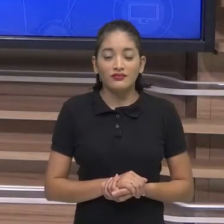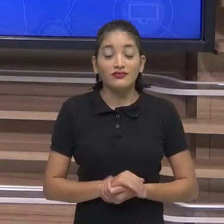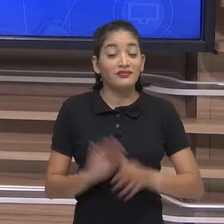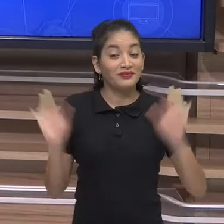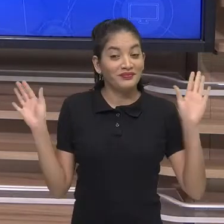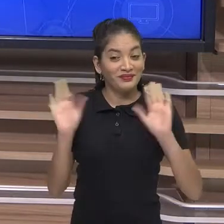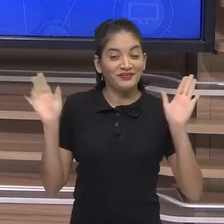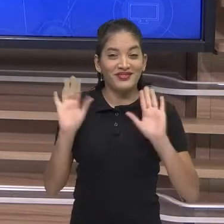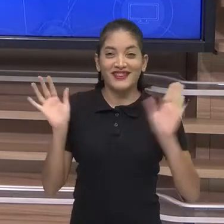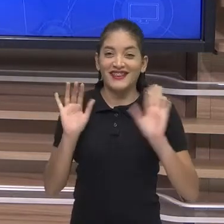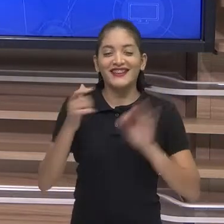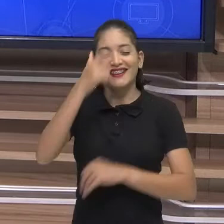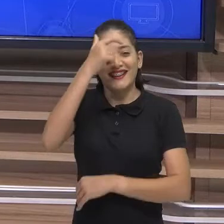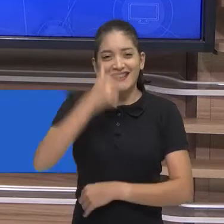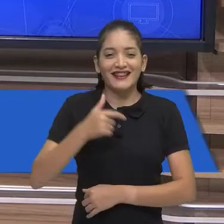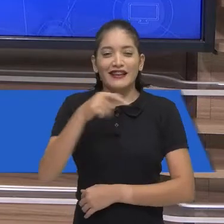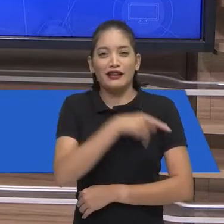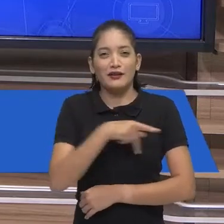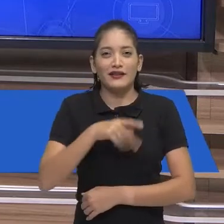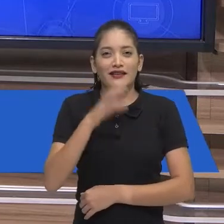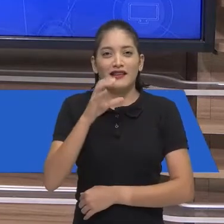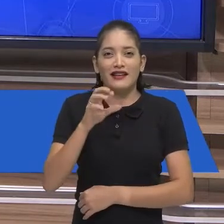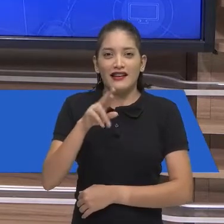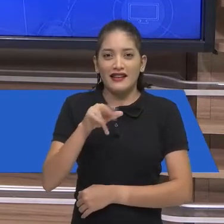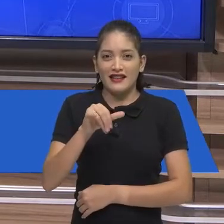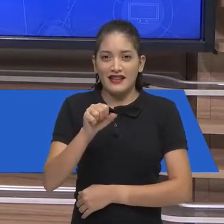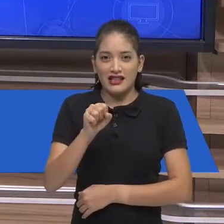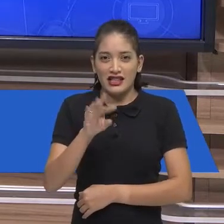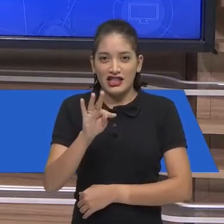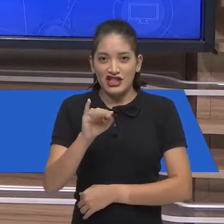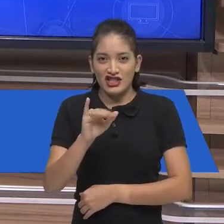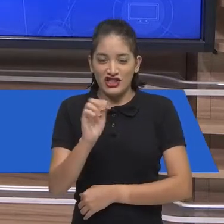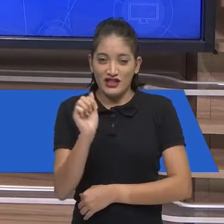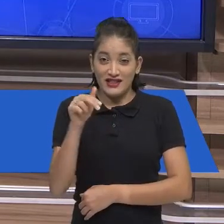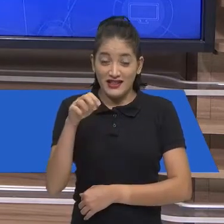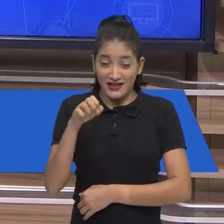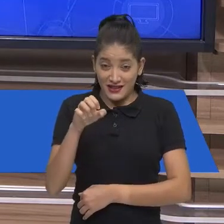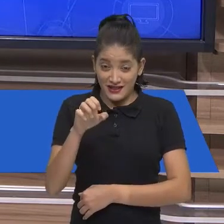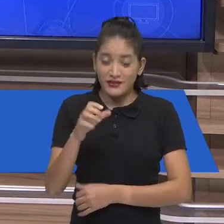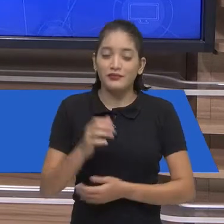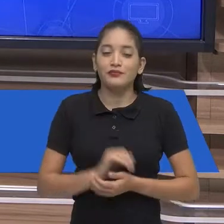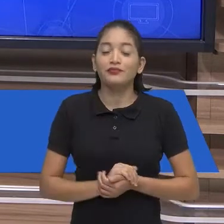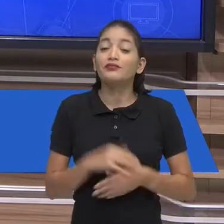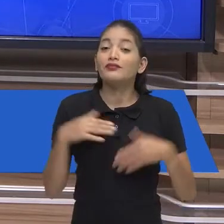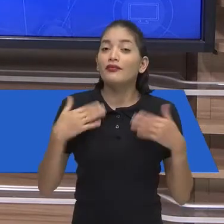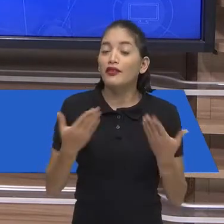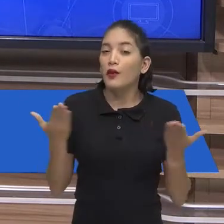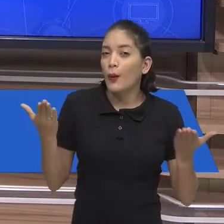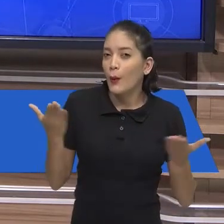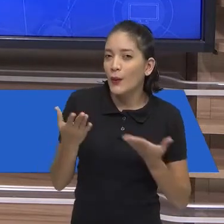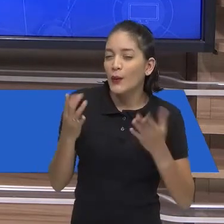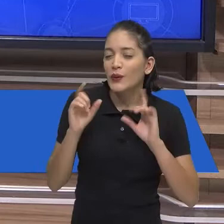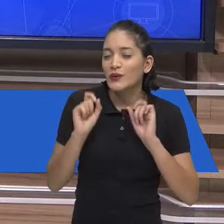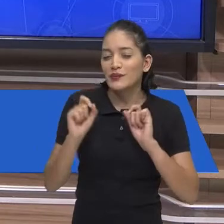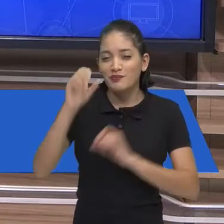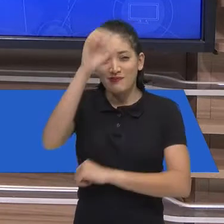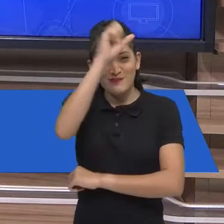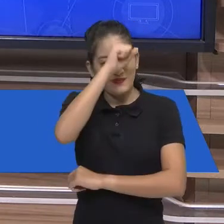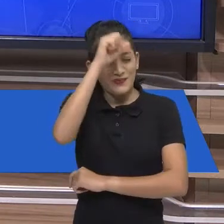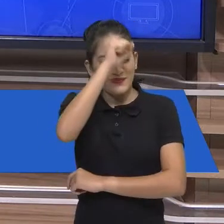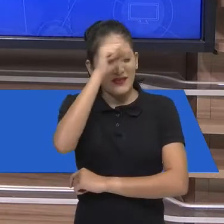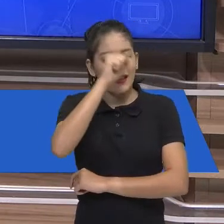Hi there! Eu sou a teacher Cristiane Mourão e hoje vocês vão aprender